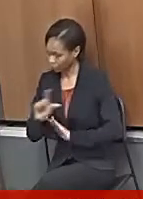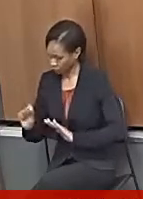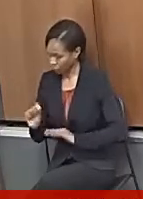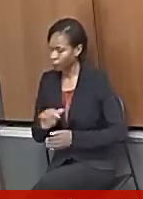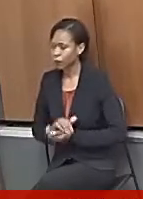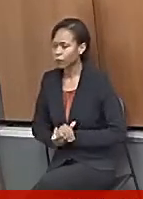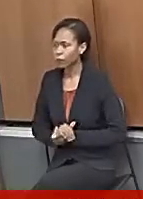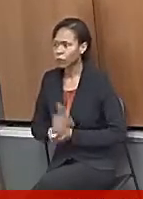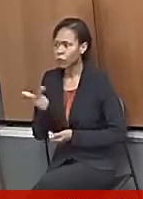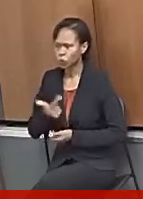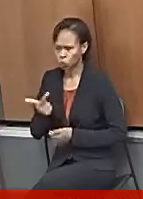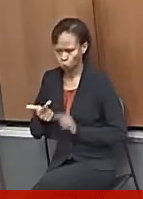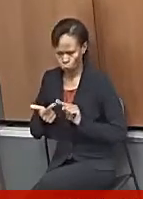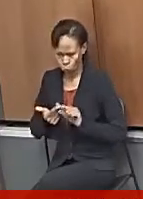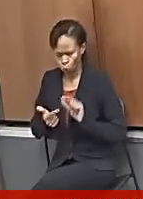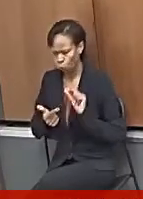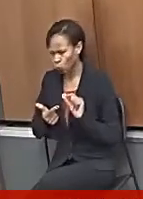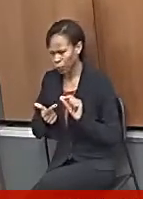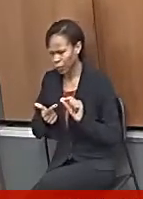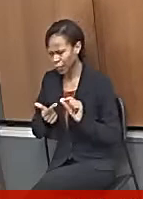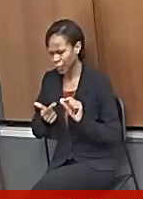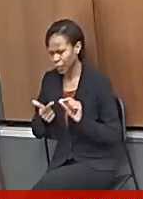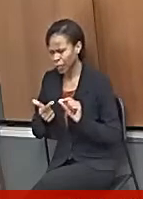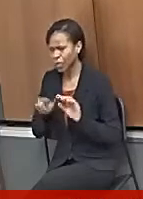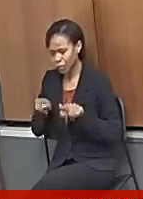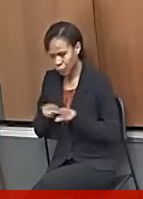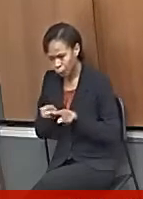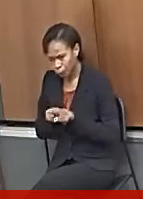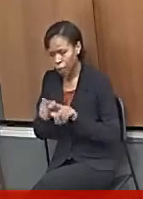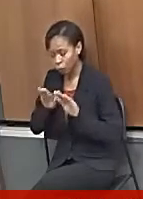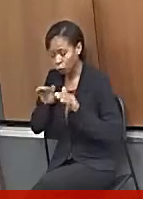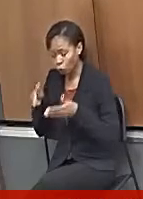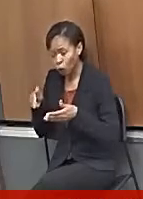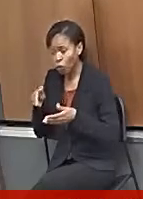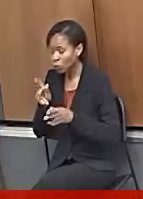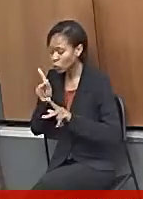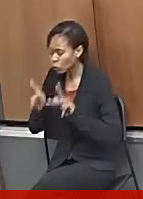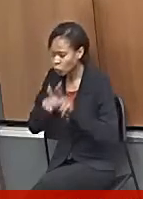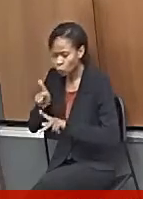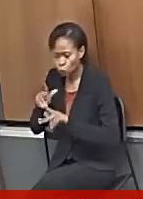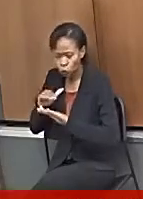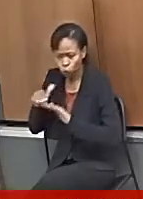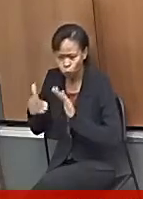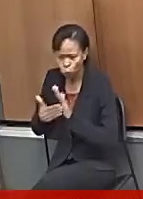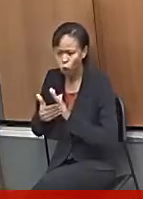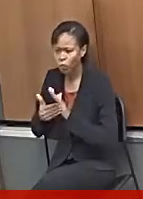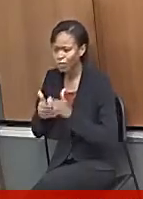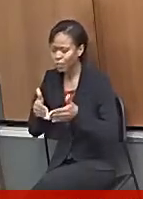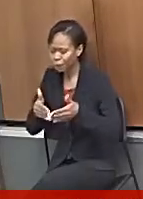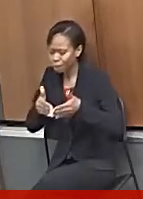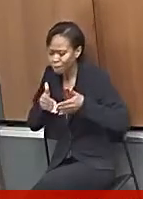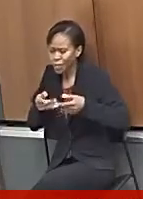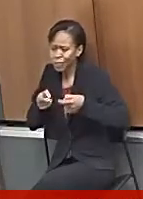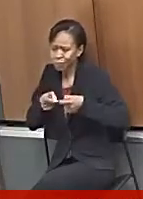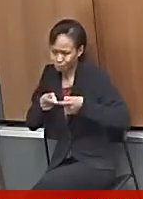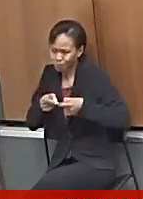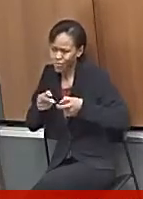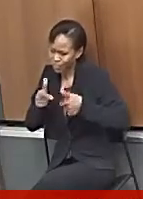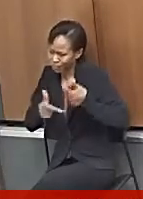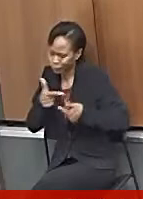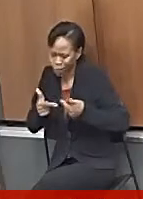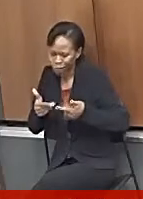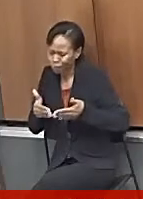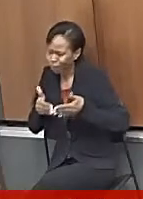também para todos aqueles que estão afastados e que